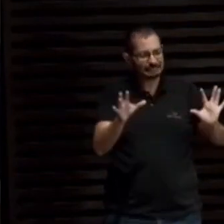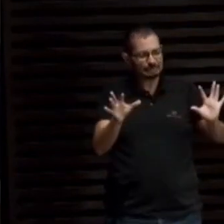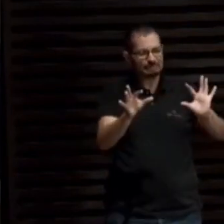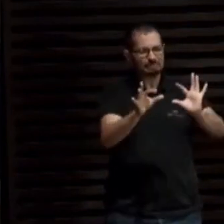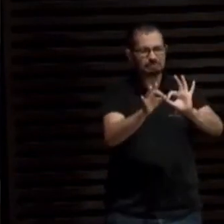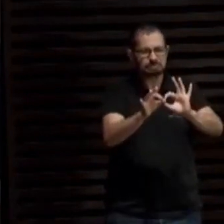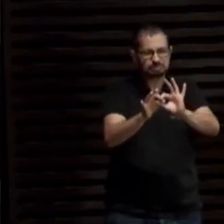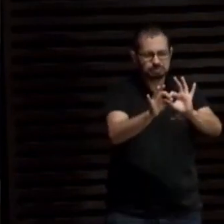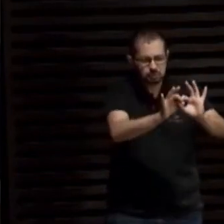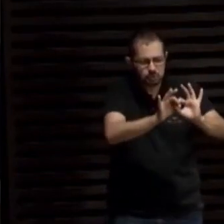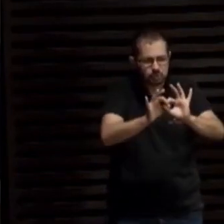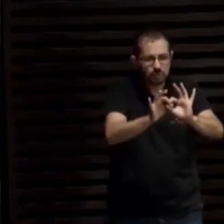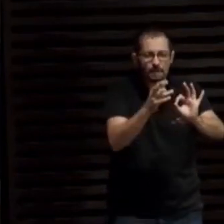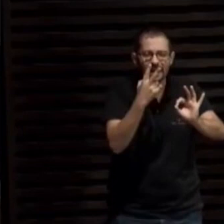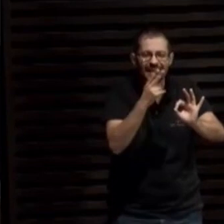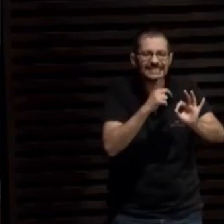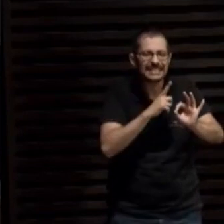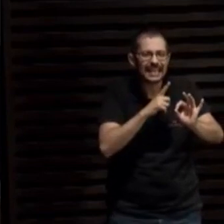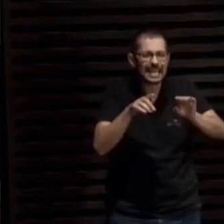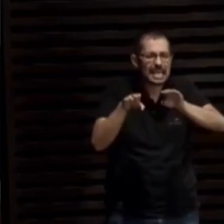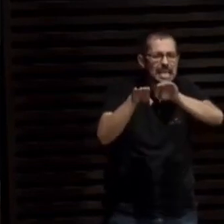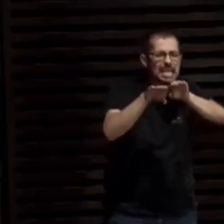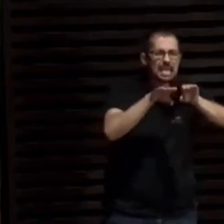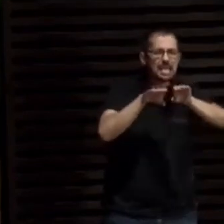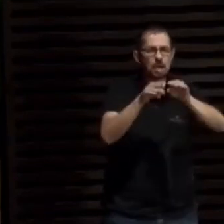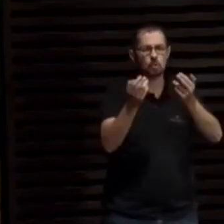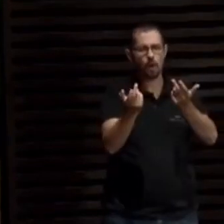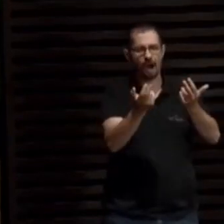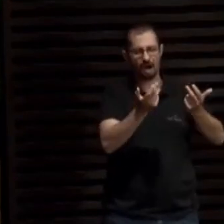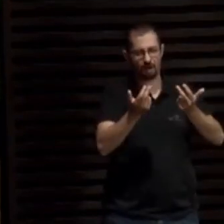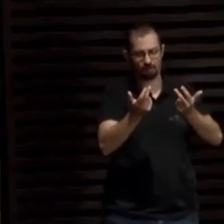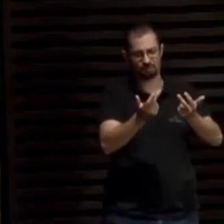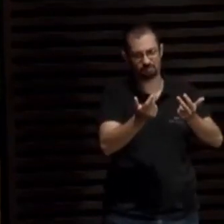sinfonia, um só som, uma unidade.